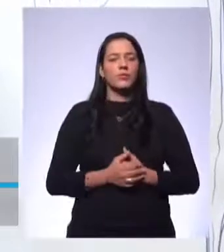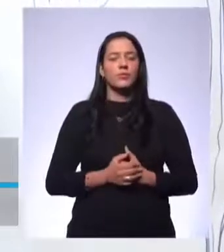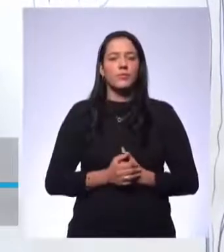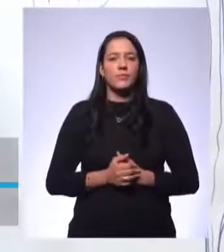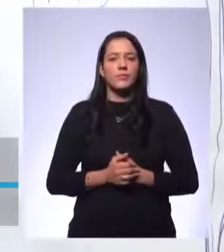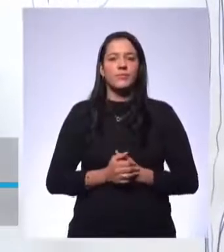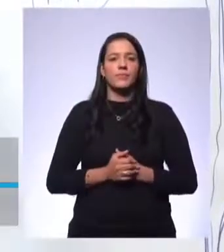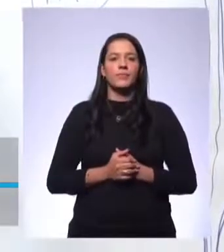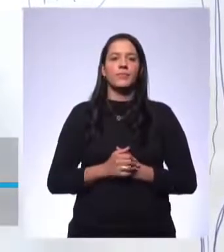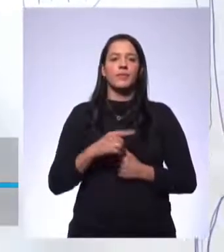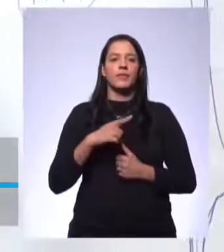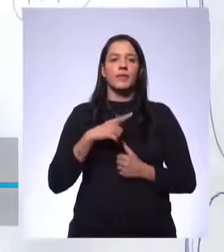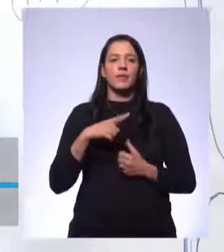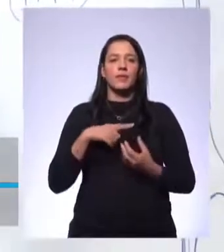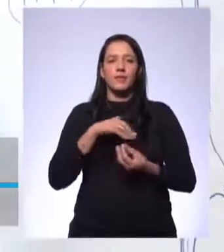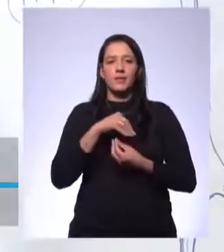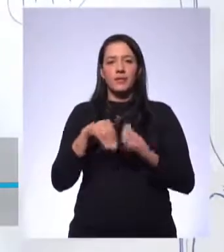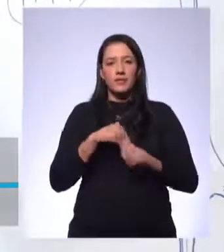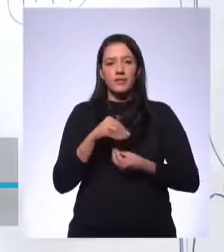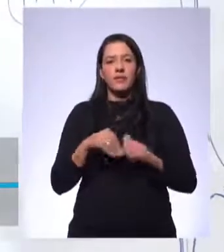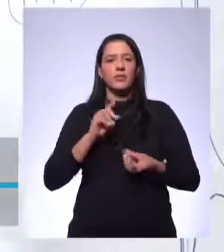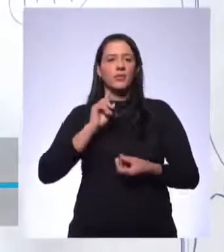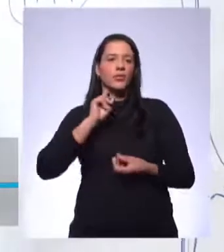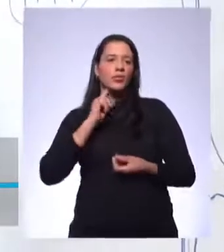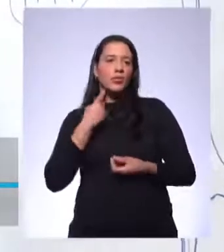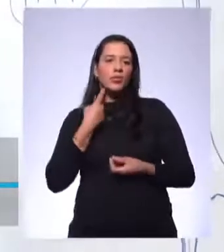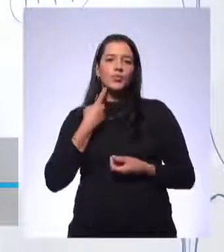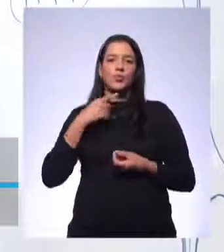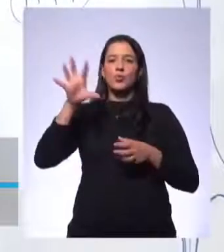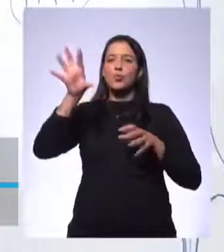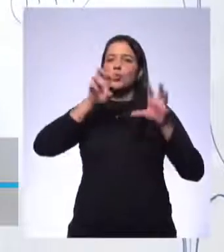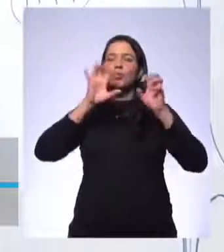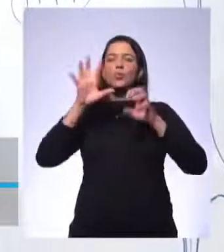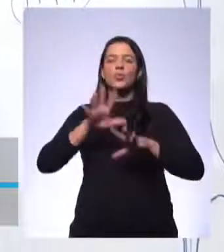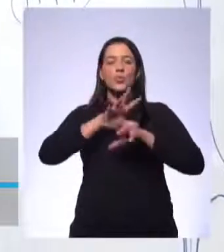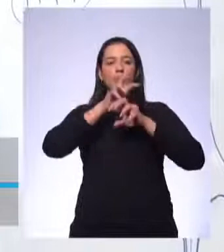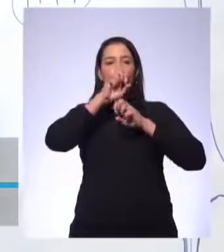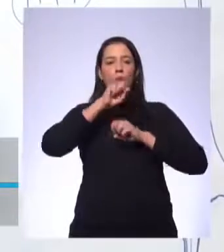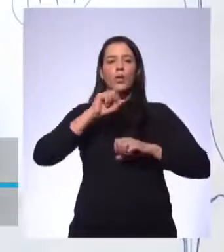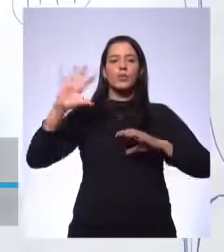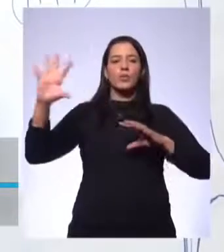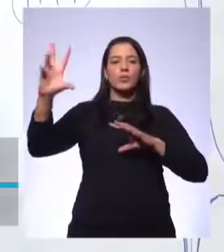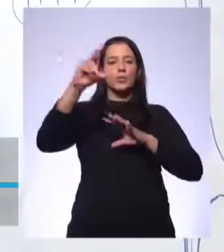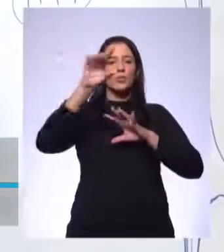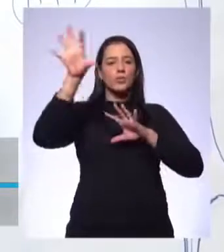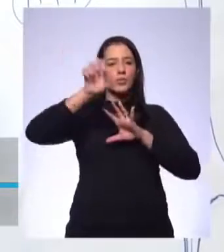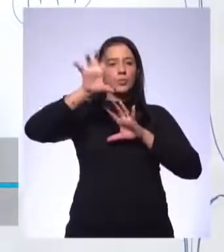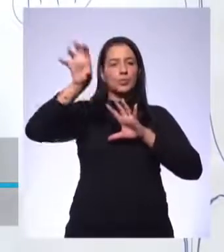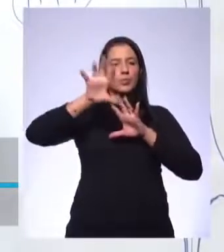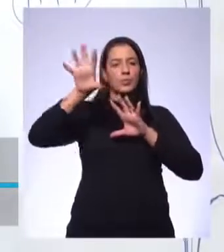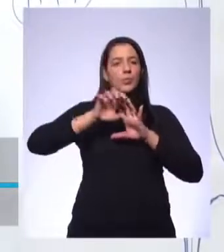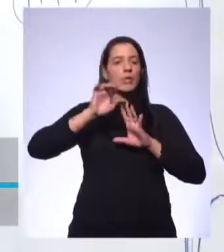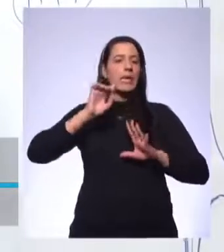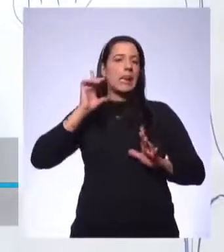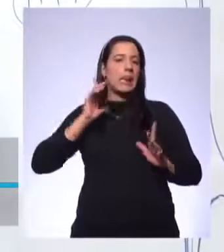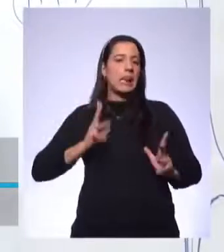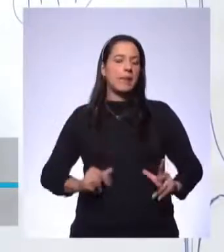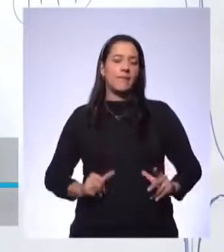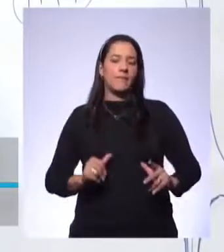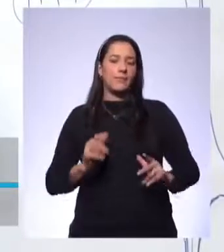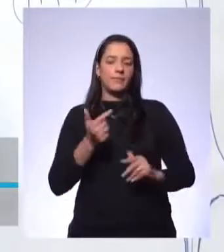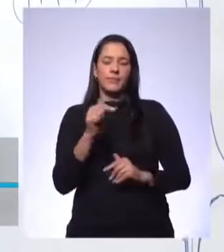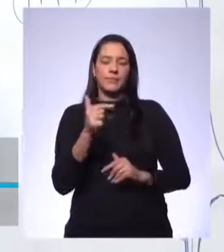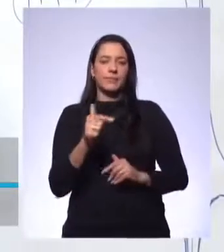ela tem uma certa impureza, né? Que ela colheu o ar que está ali na cozinha, e o ar nem sempre é tão limpo quando a gente